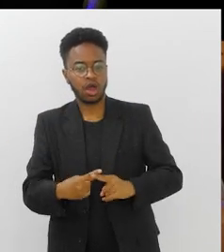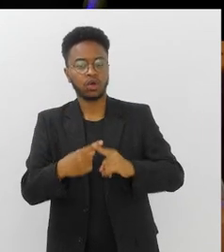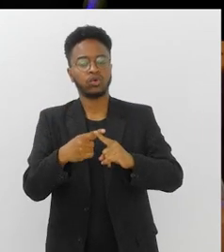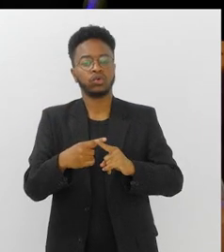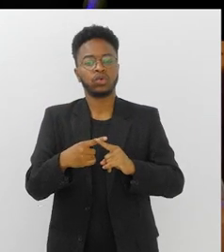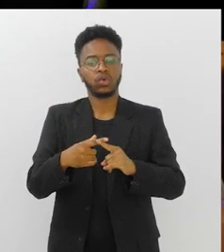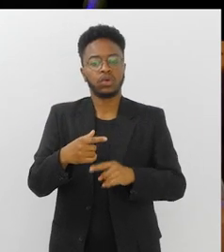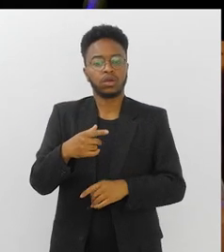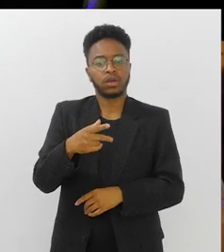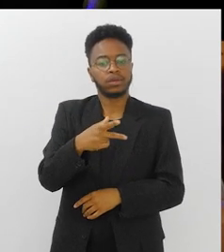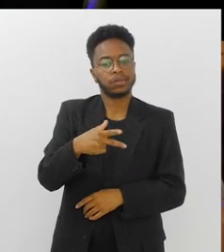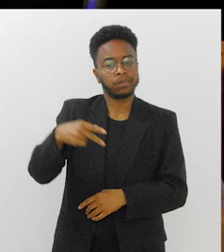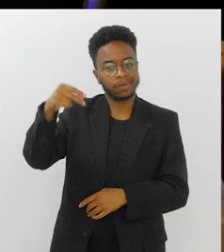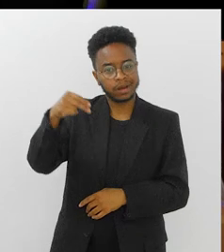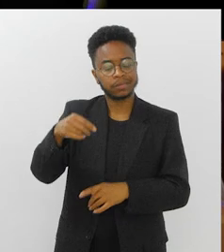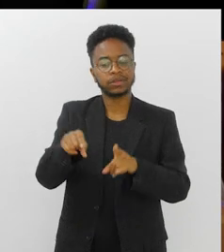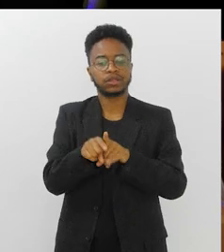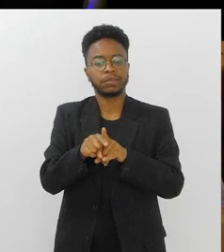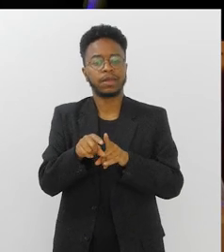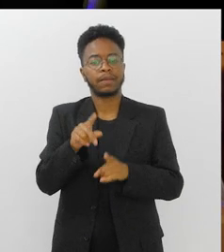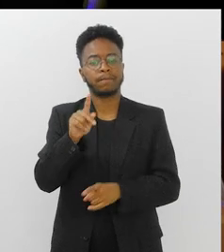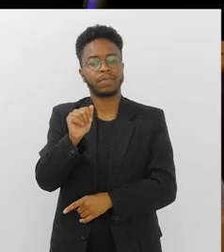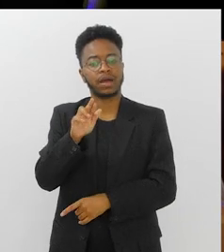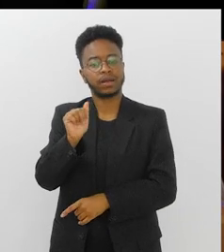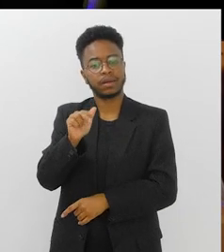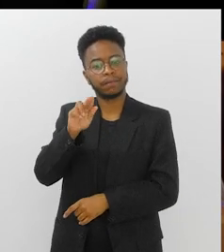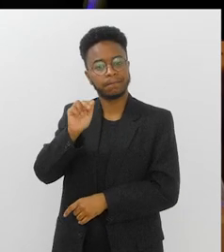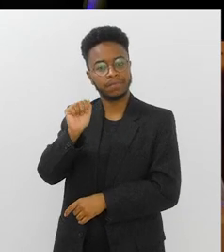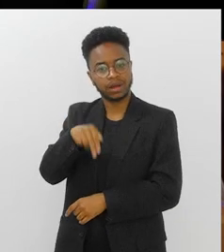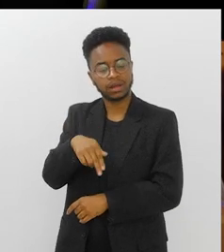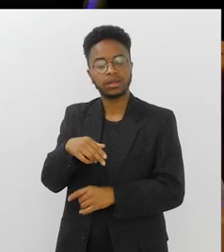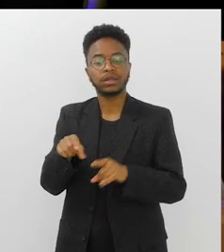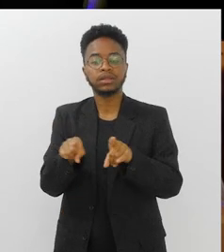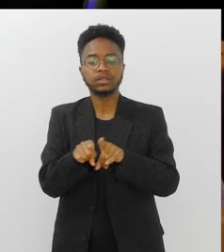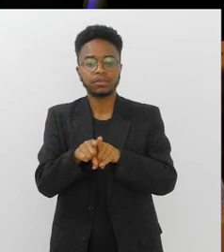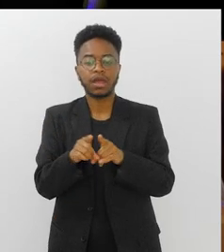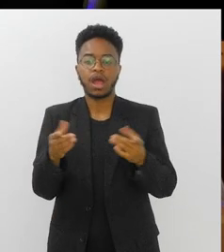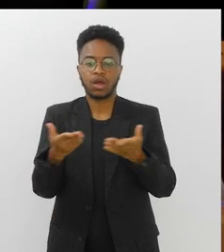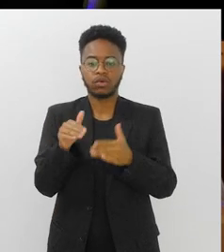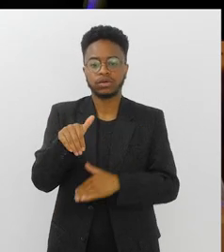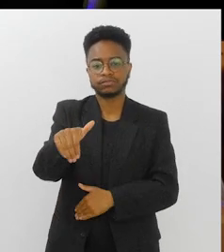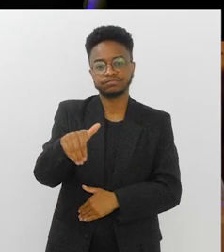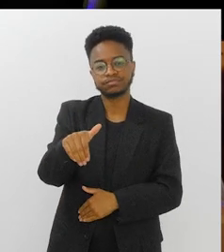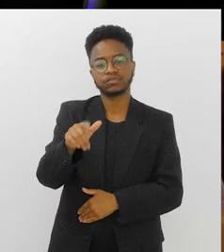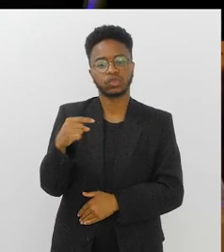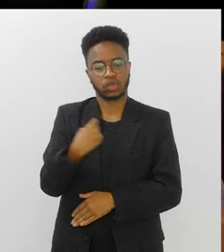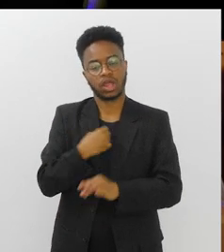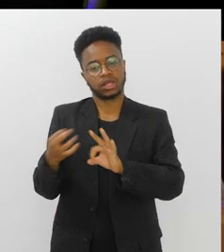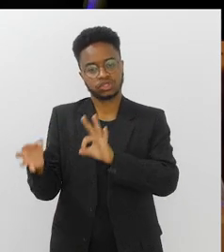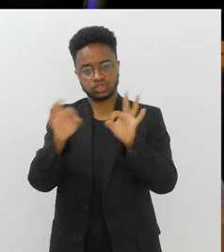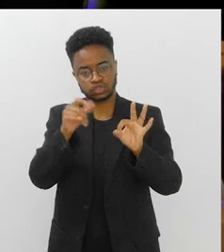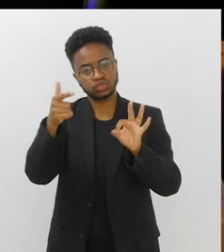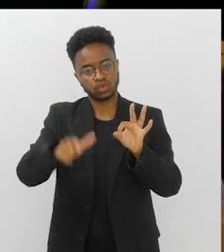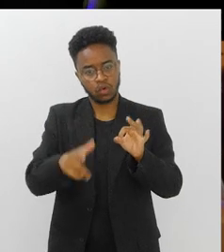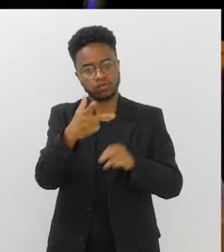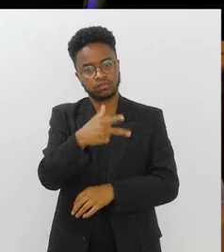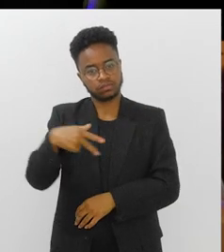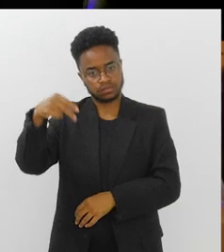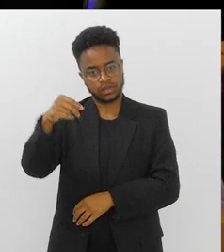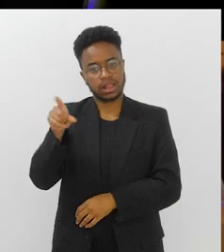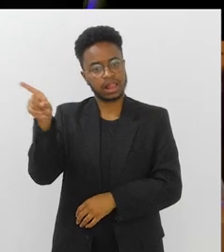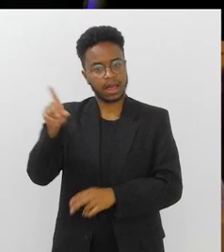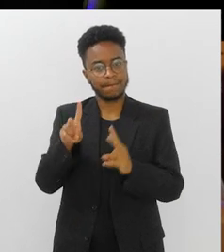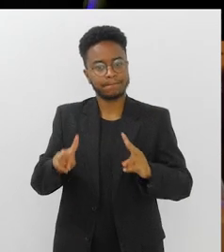jogos para paralímpicos os jogos para panamericanos enfim e e vamos assistir daqui a pouco né n os jogos